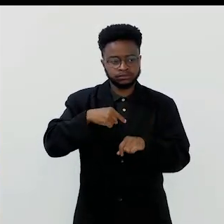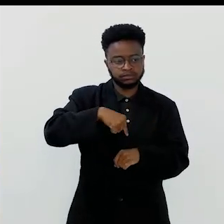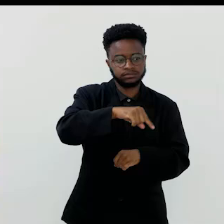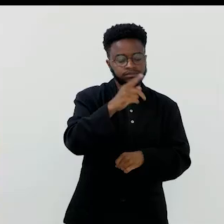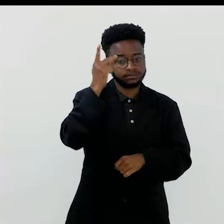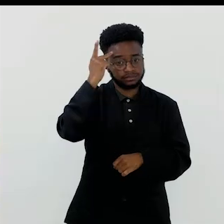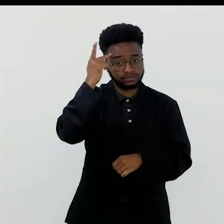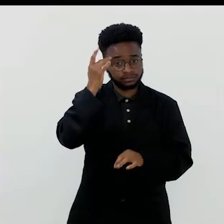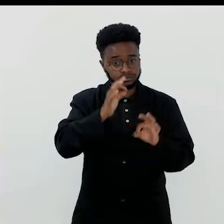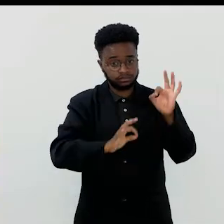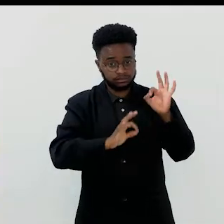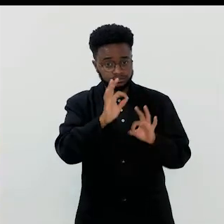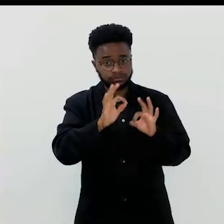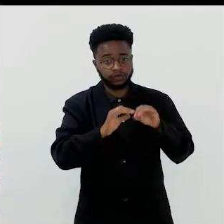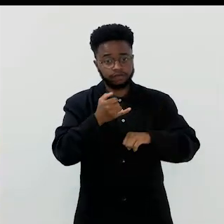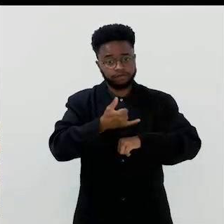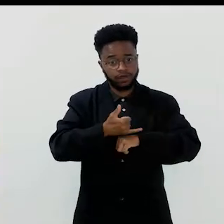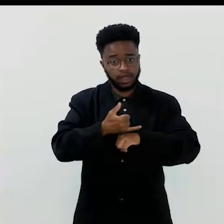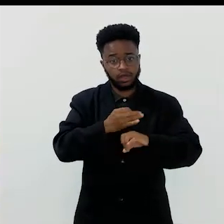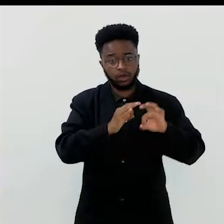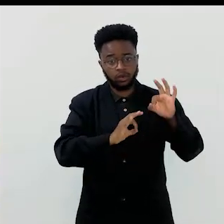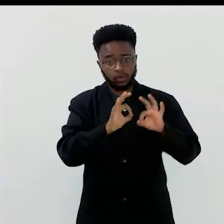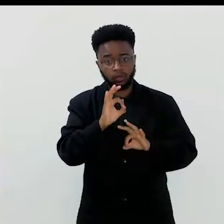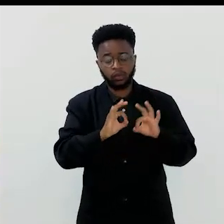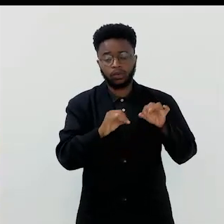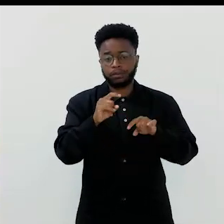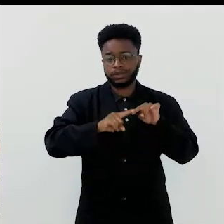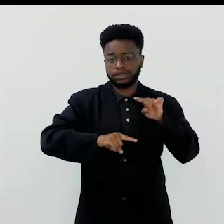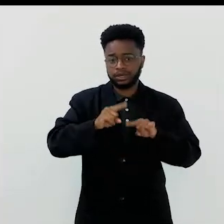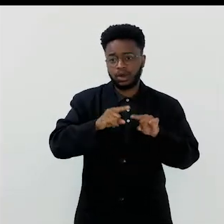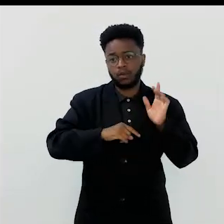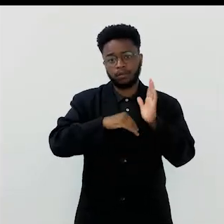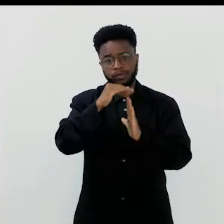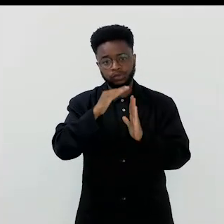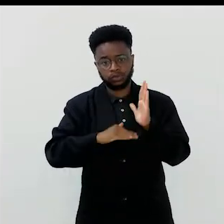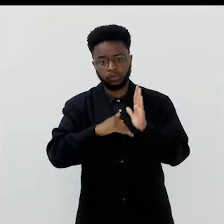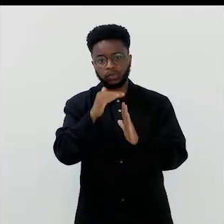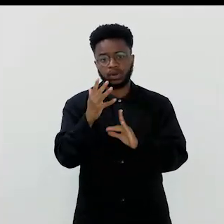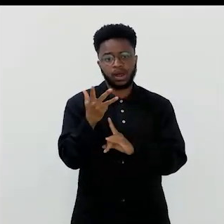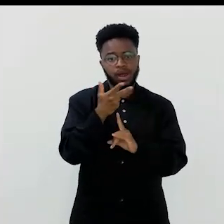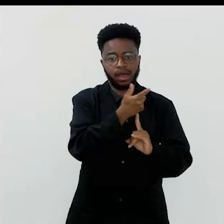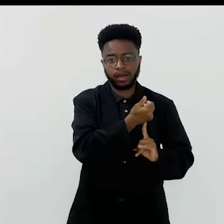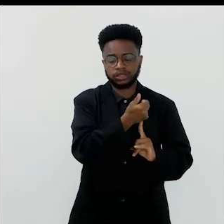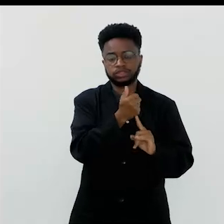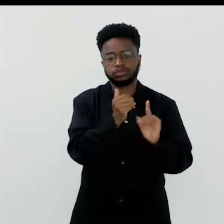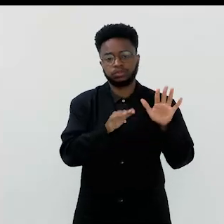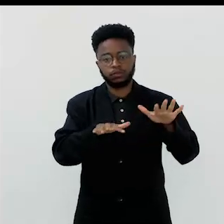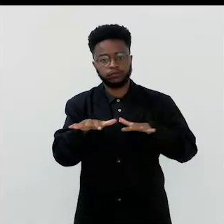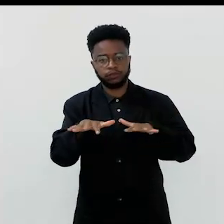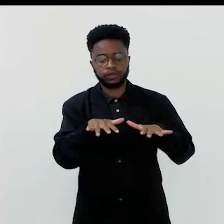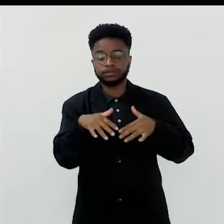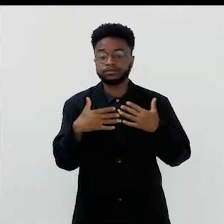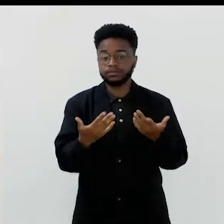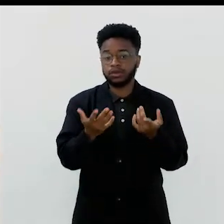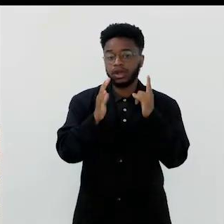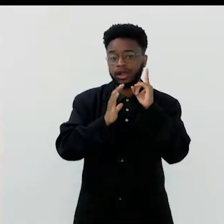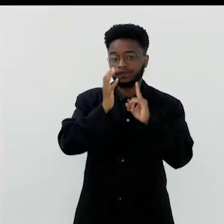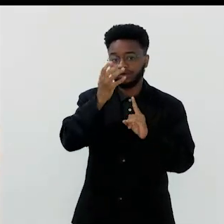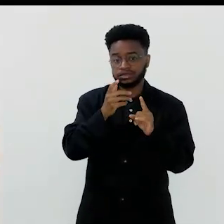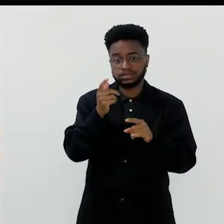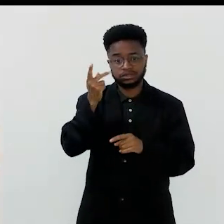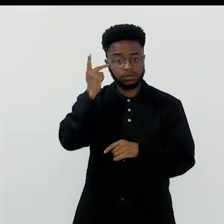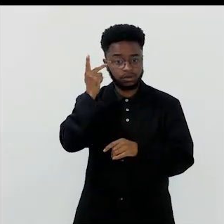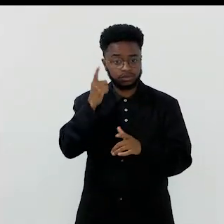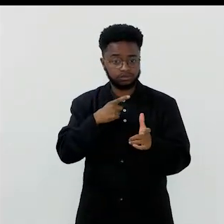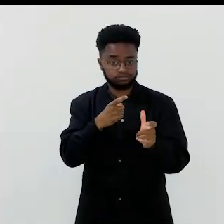ida para São Paulo. E ali eles são responsáveis pela ferragem, pela escultura, Pintura, né? pintura de arte, movimento. Então o